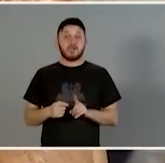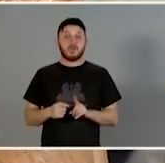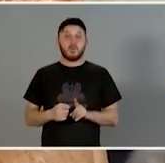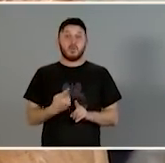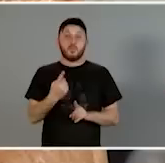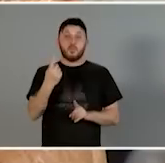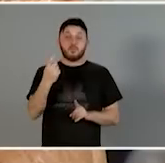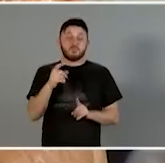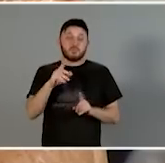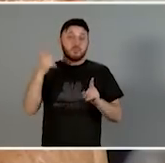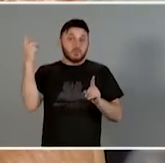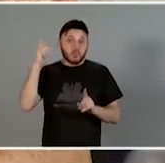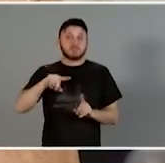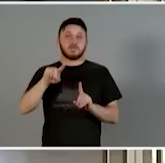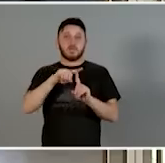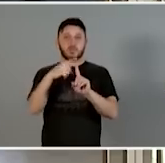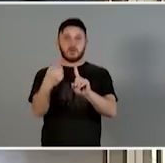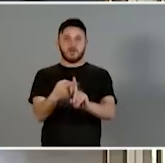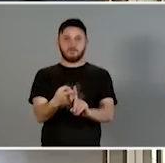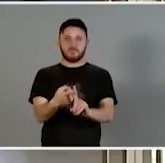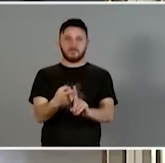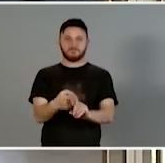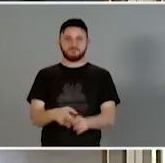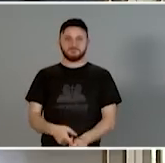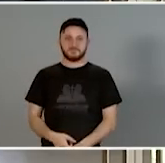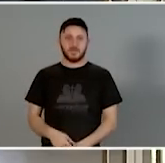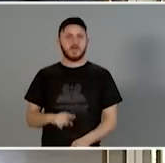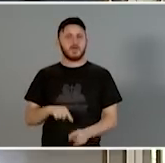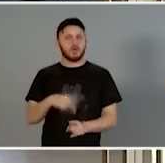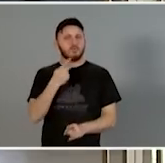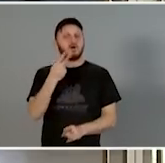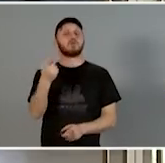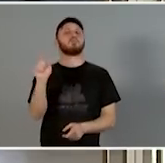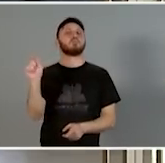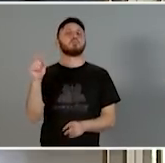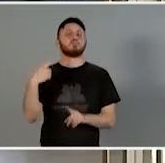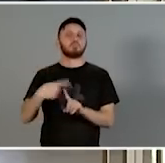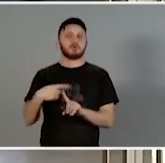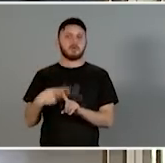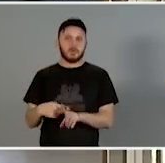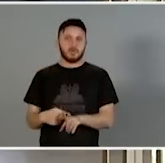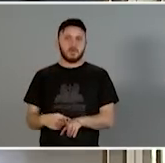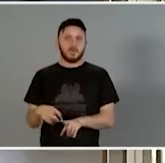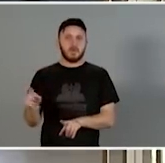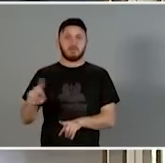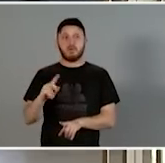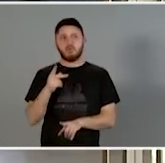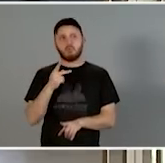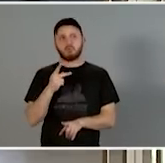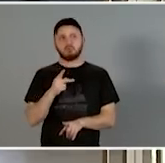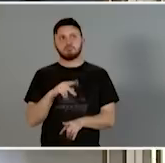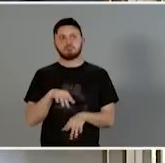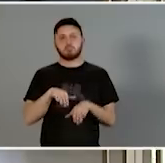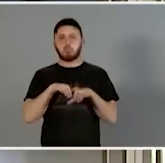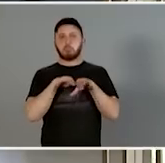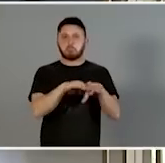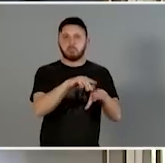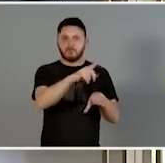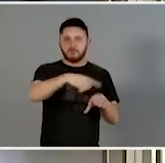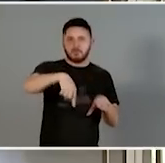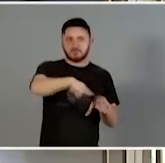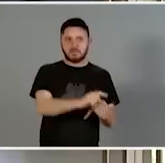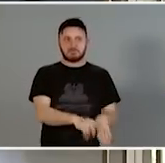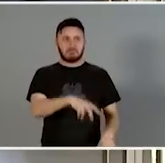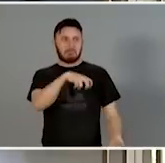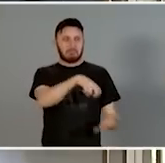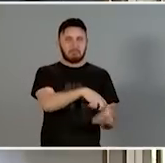impossível. Retomo isso porque eu queria dizer, primeiro deixar, não como penitência, não quero colocar um jugo nas tuas